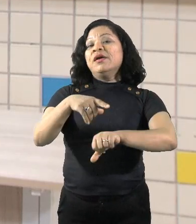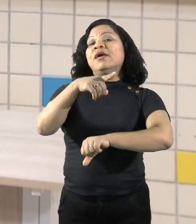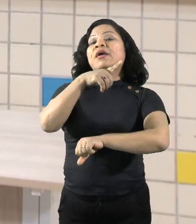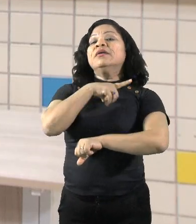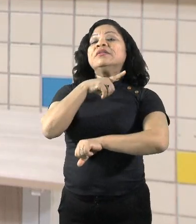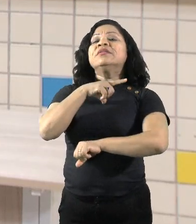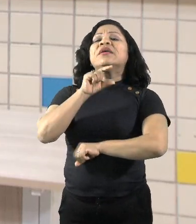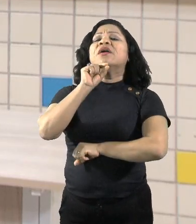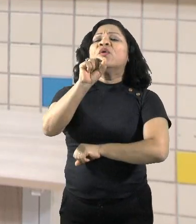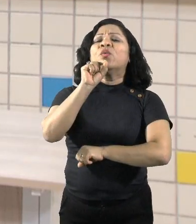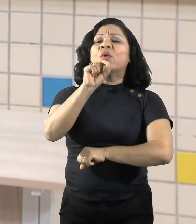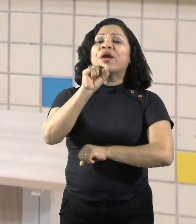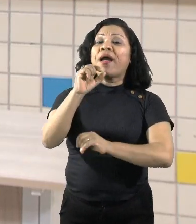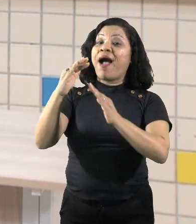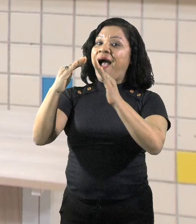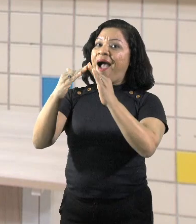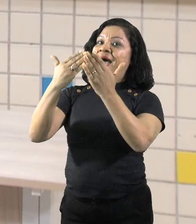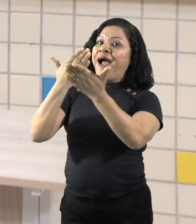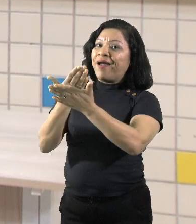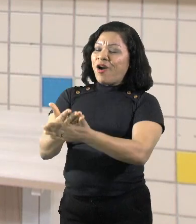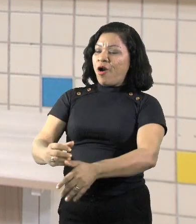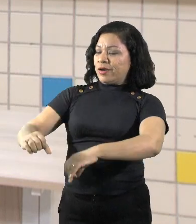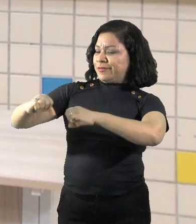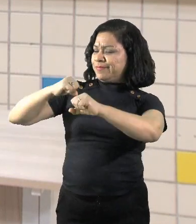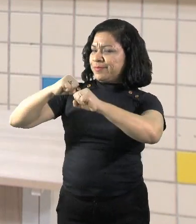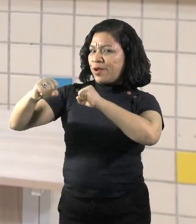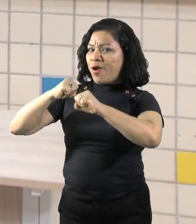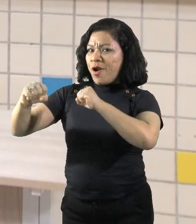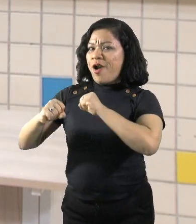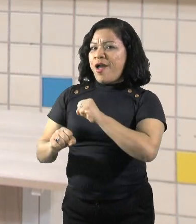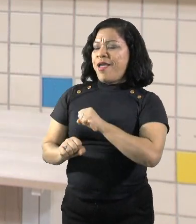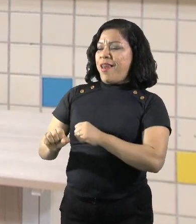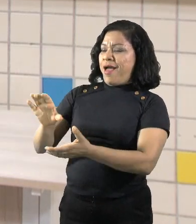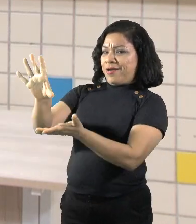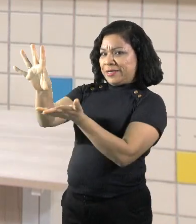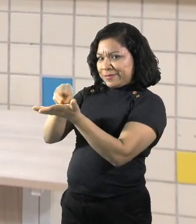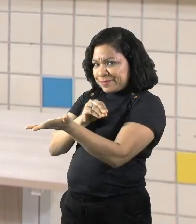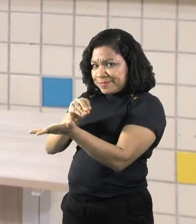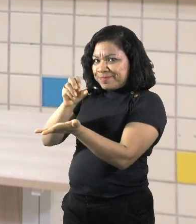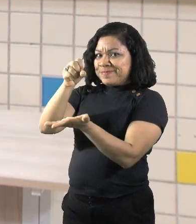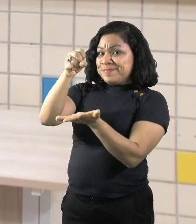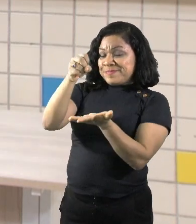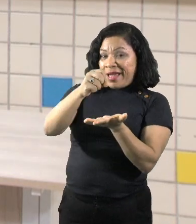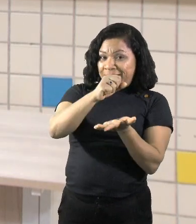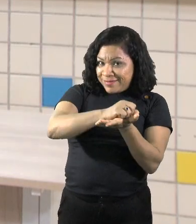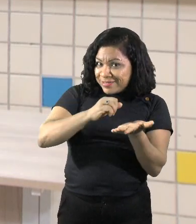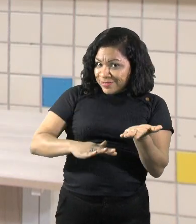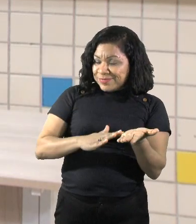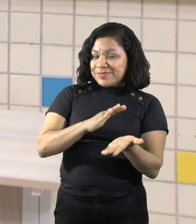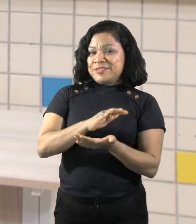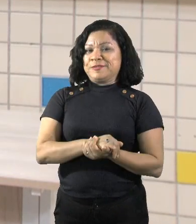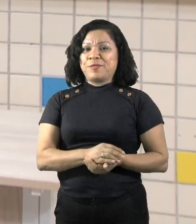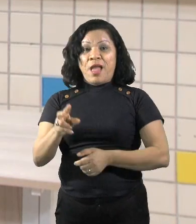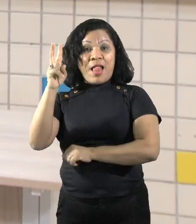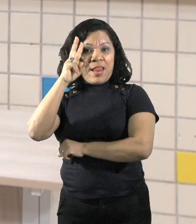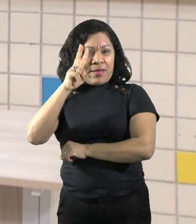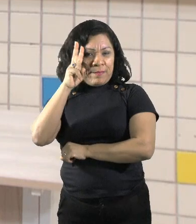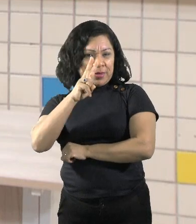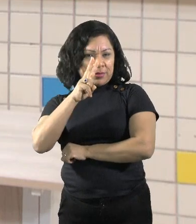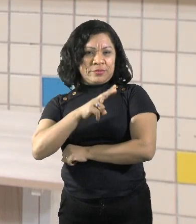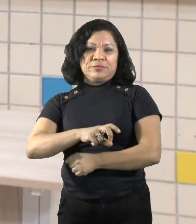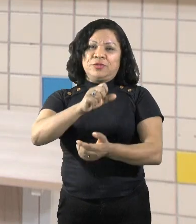unidade escolar, corra lá, retire suas atividades impressas. Lembrando que as